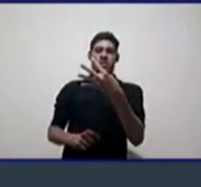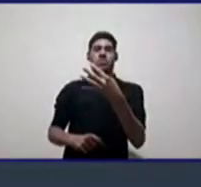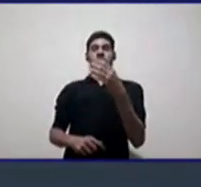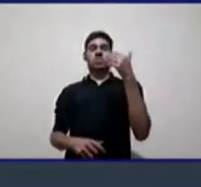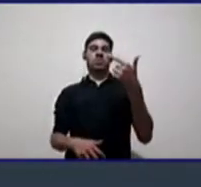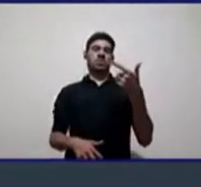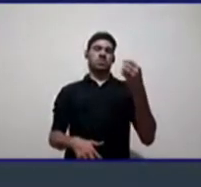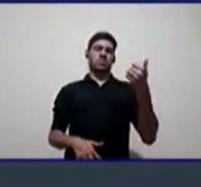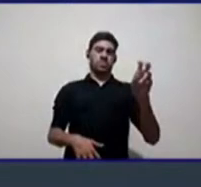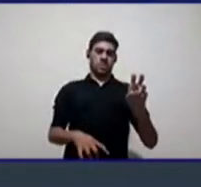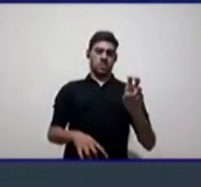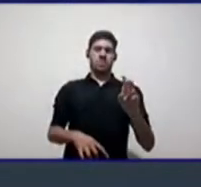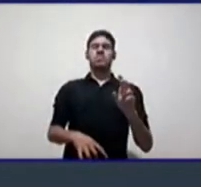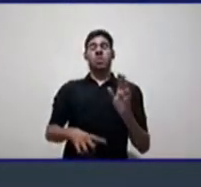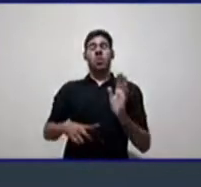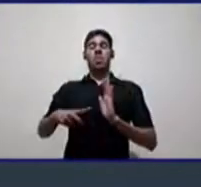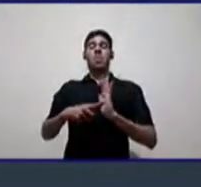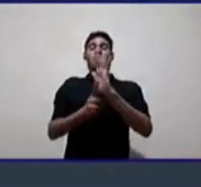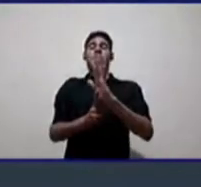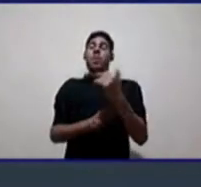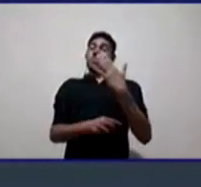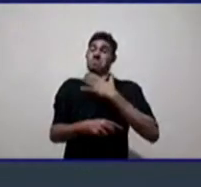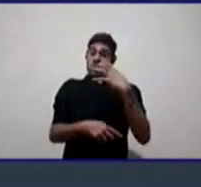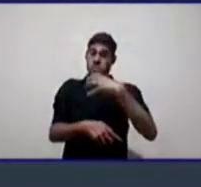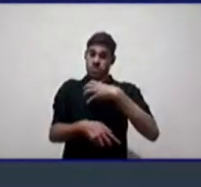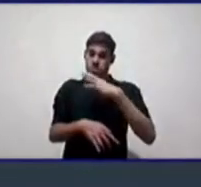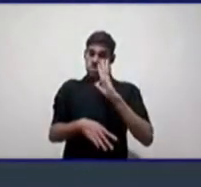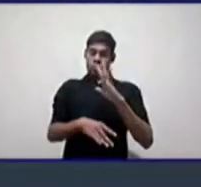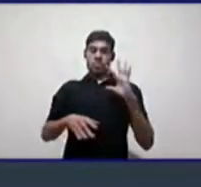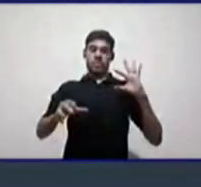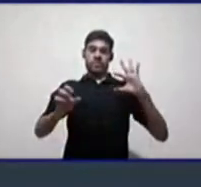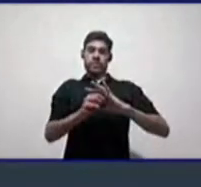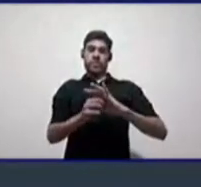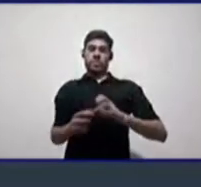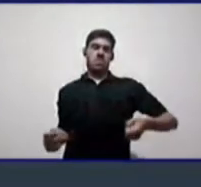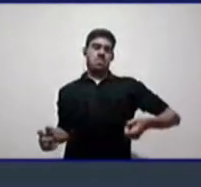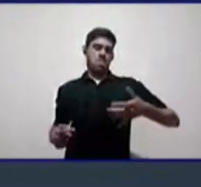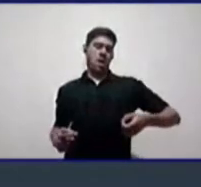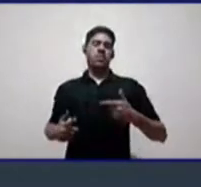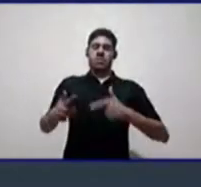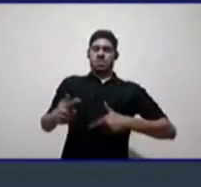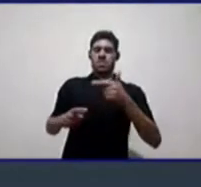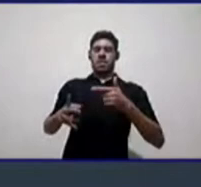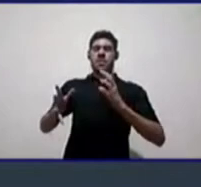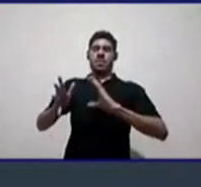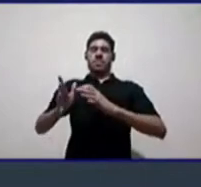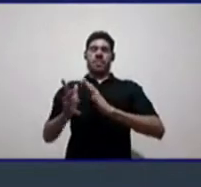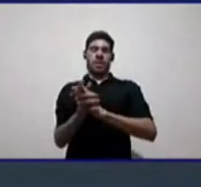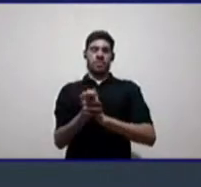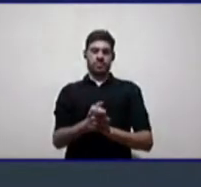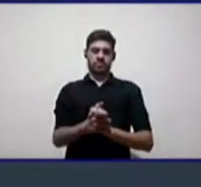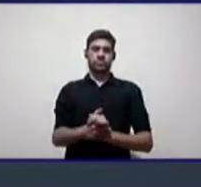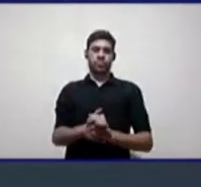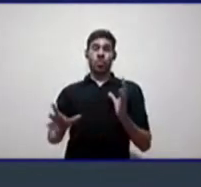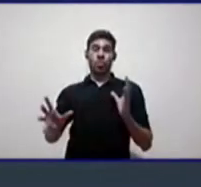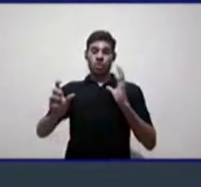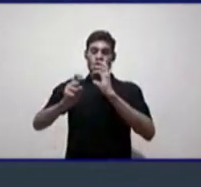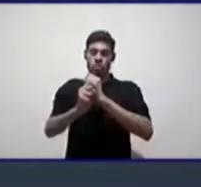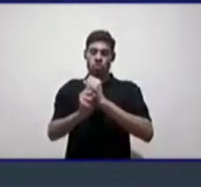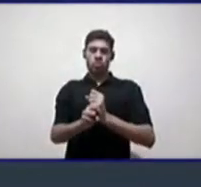2015, o que demonstra, a meu sentir, a vinculação da despesa com a atividade partidária. Foram juntadas